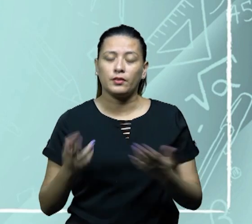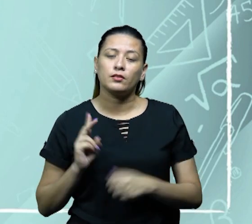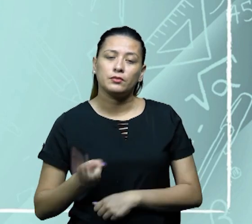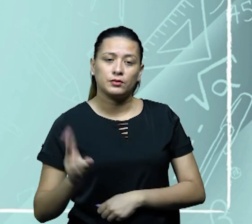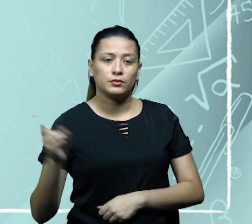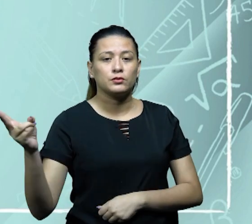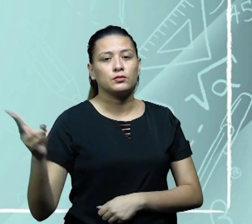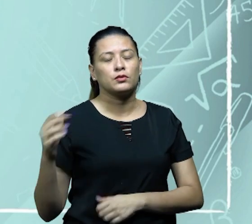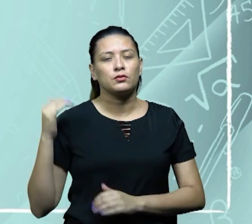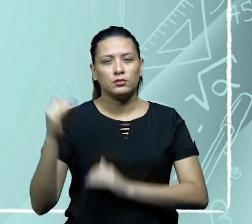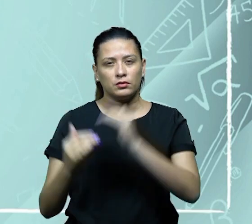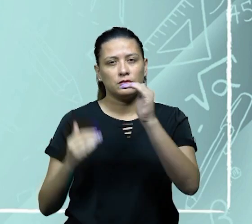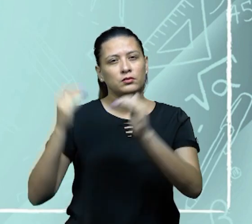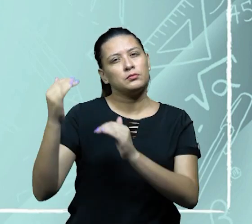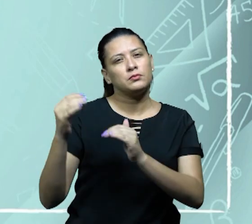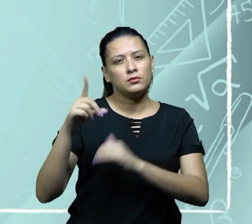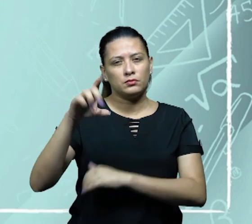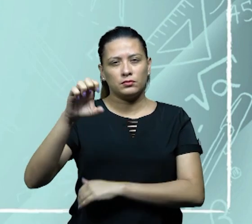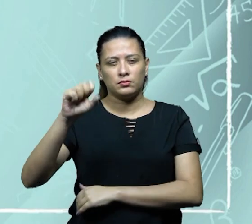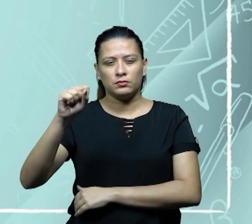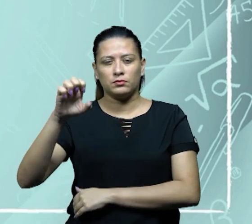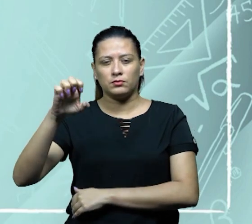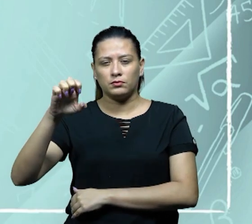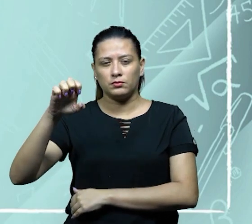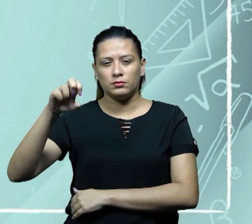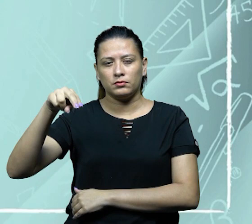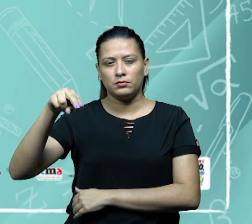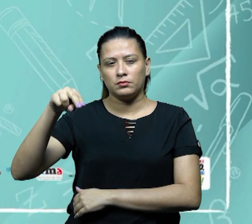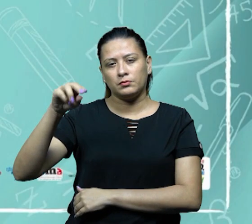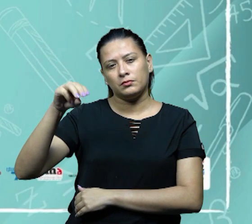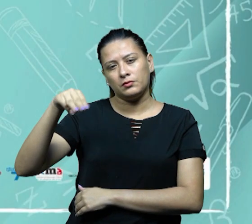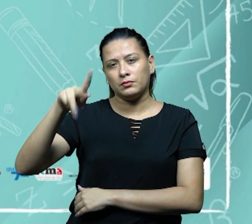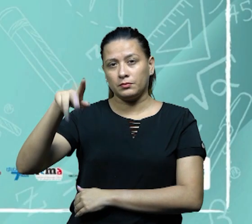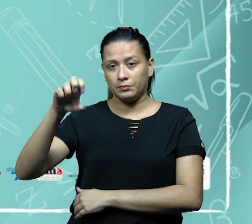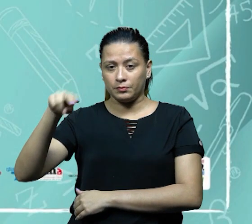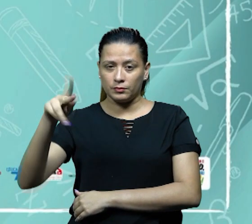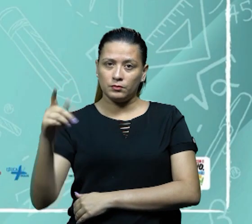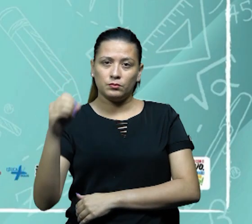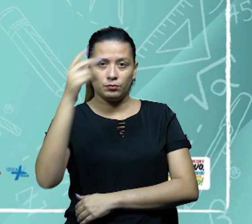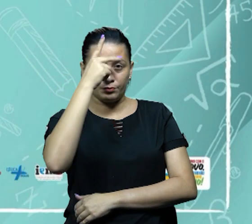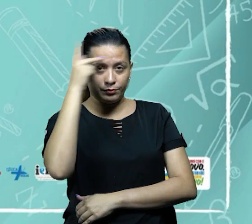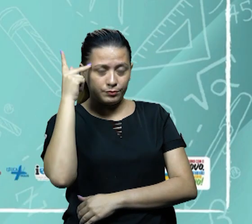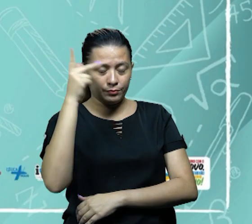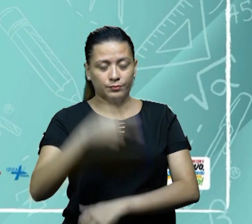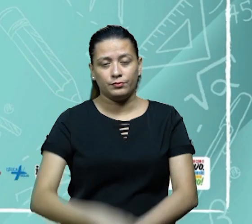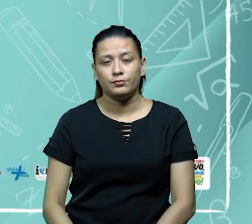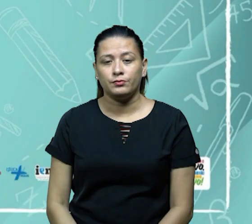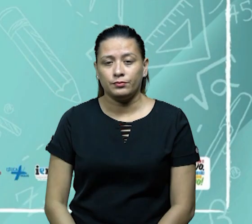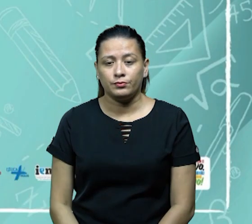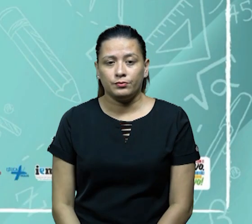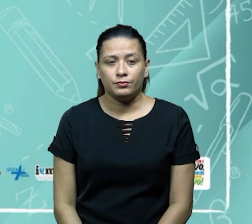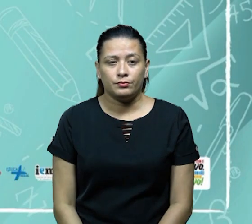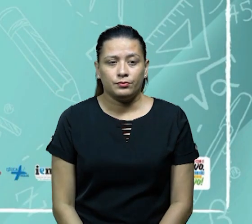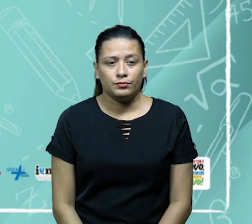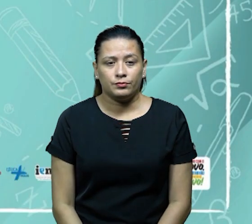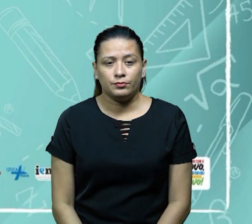aulas sobre desempenho e desenvolvimento de pessoal. Eu começo vencendo